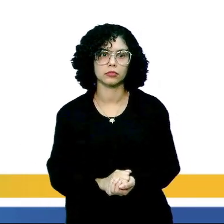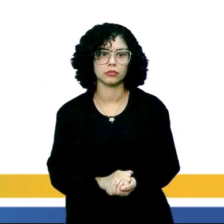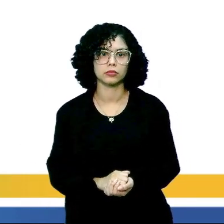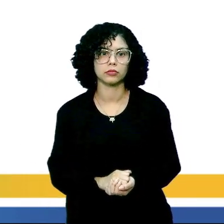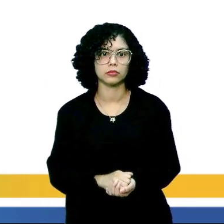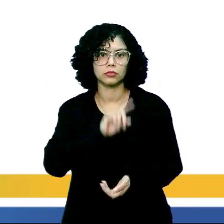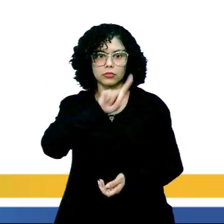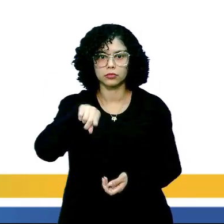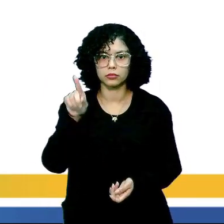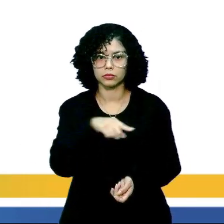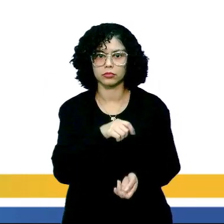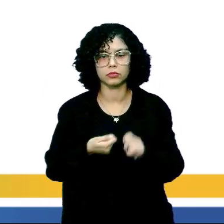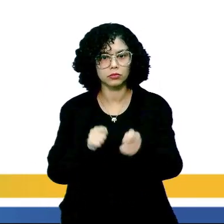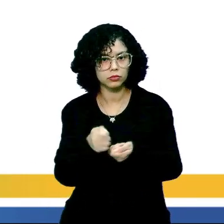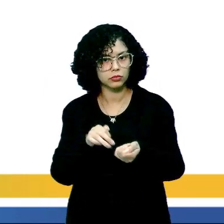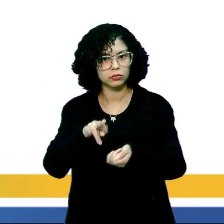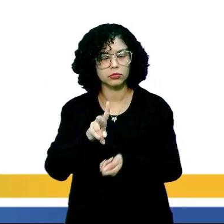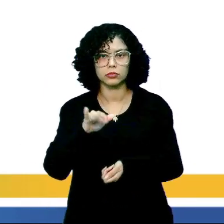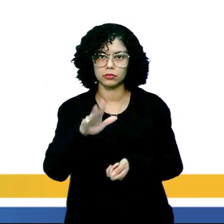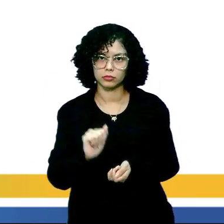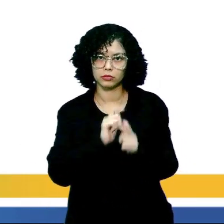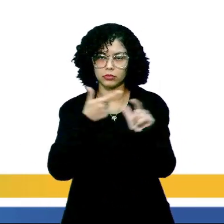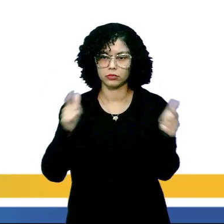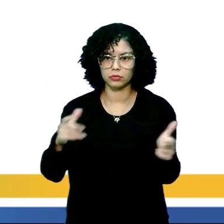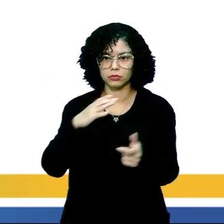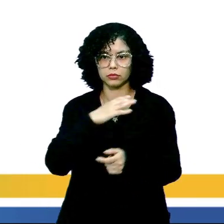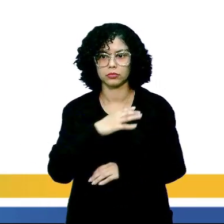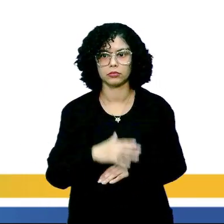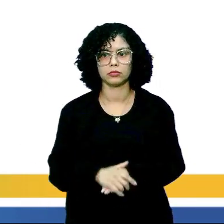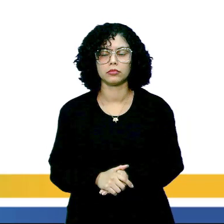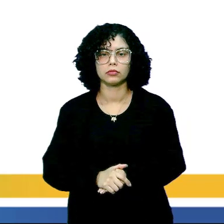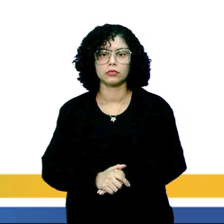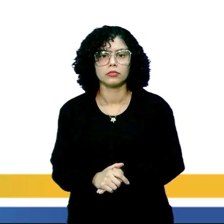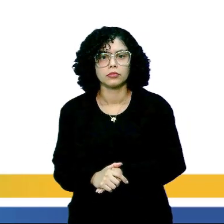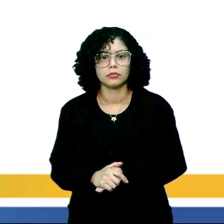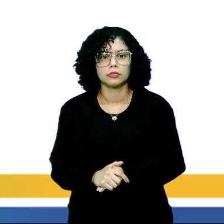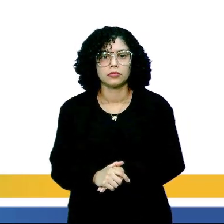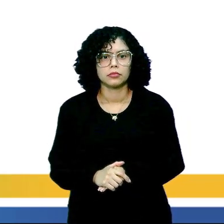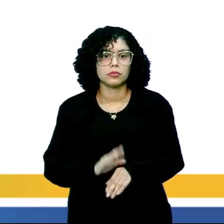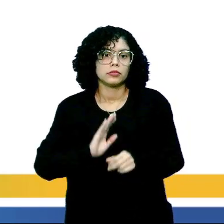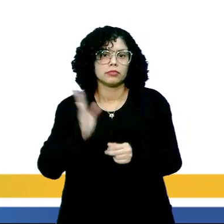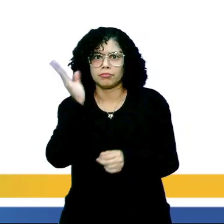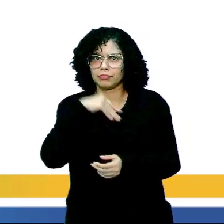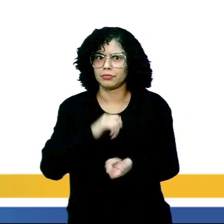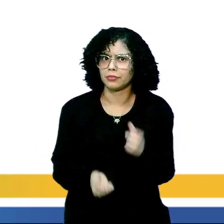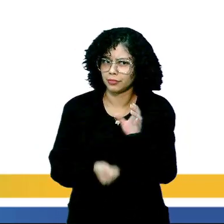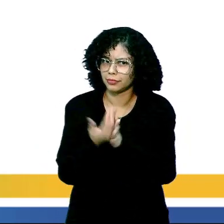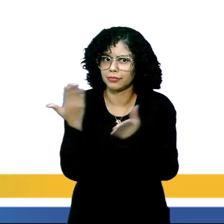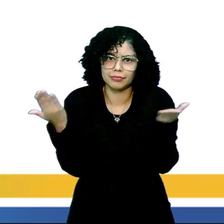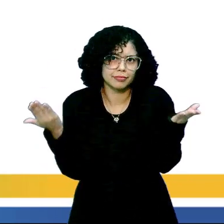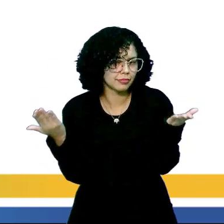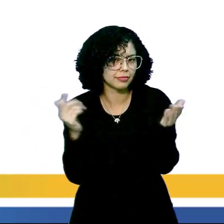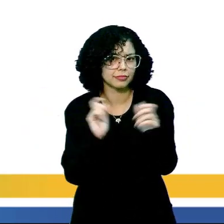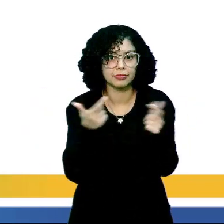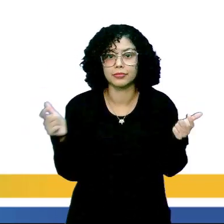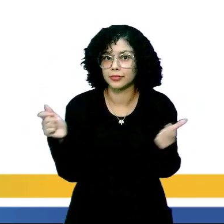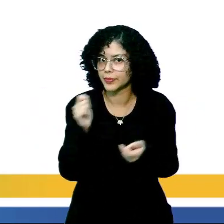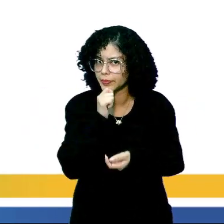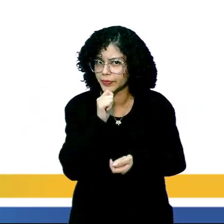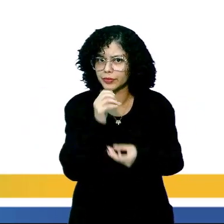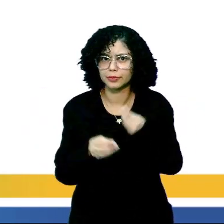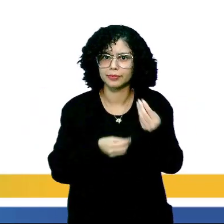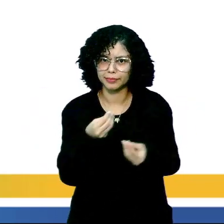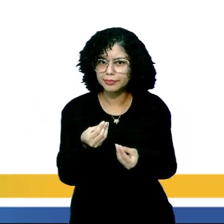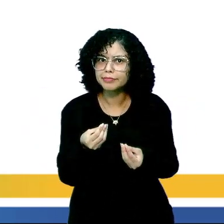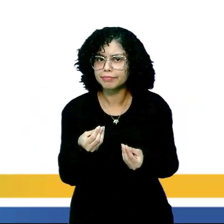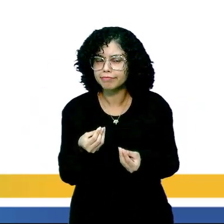letra C está falando em anular o domínio metropolitano. Gente, as cidades mal começaram a existir, nem era metrópole. Como é que